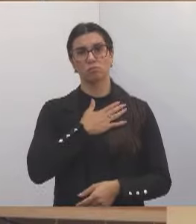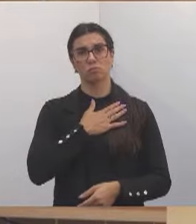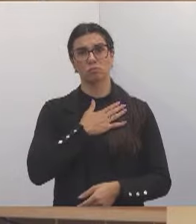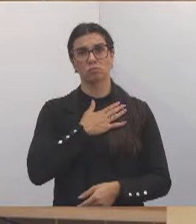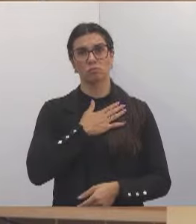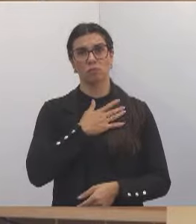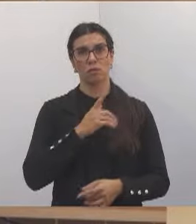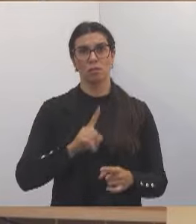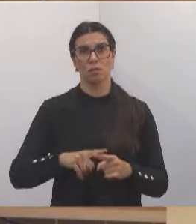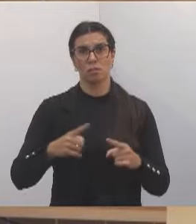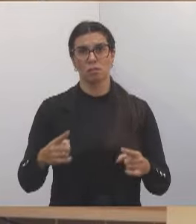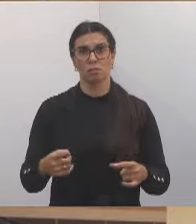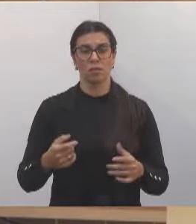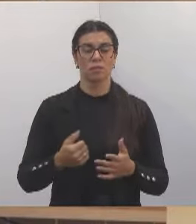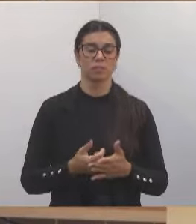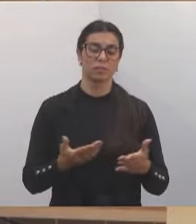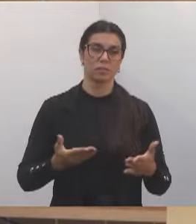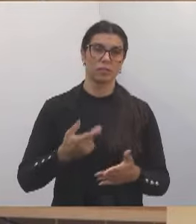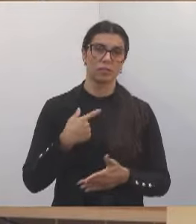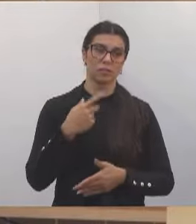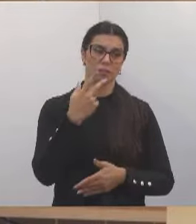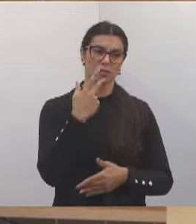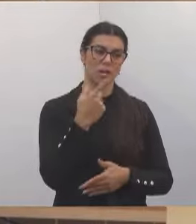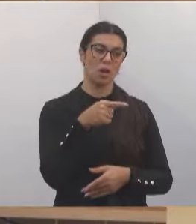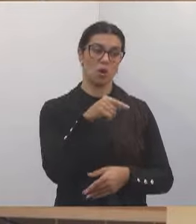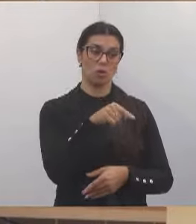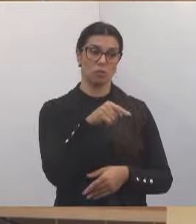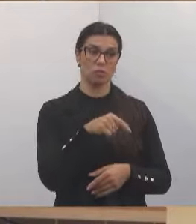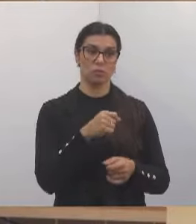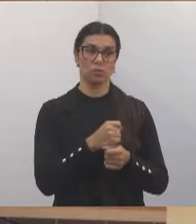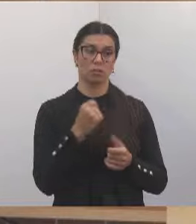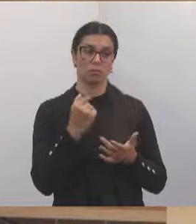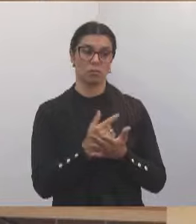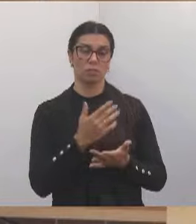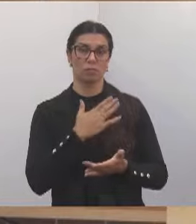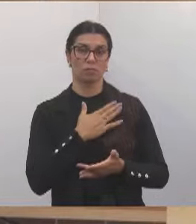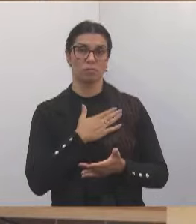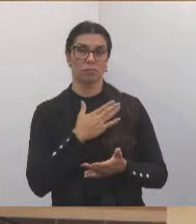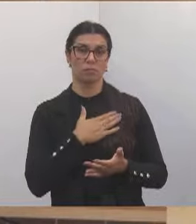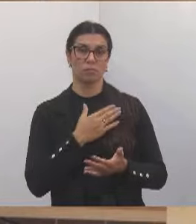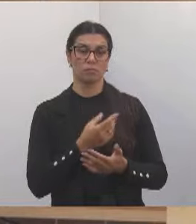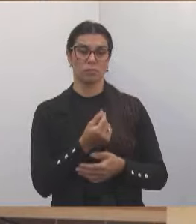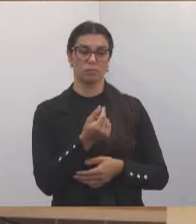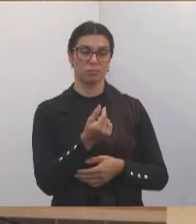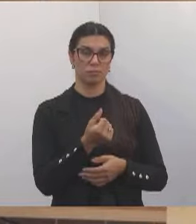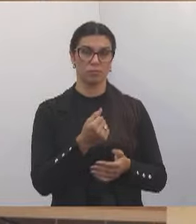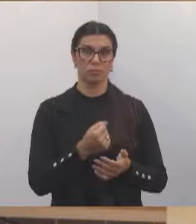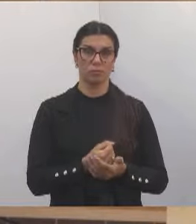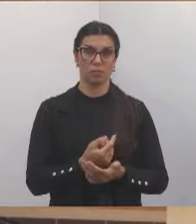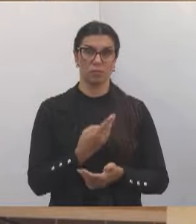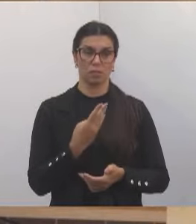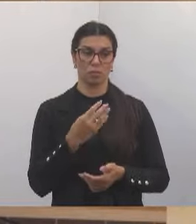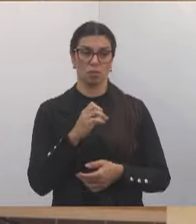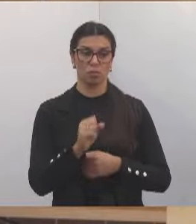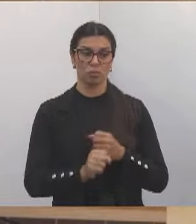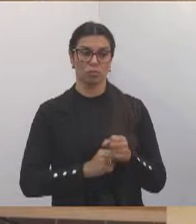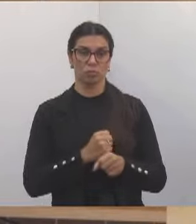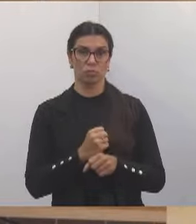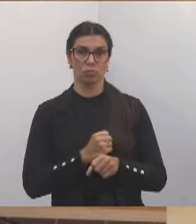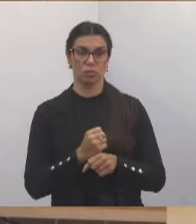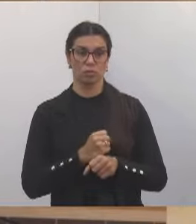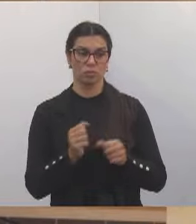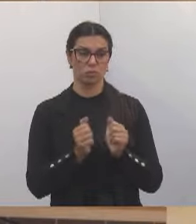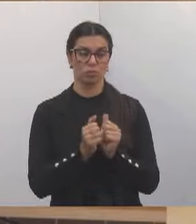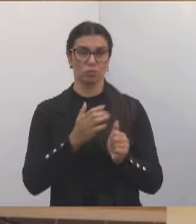Agora, eu pegar e falar assim: o negócio é o seguinte, tem que me dar tanto, e ele concordar e ficar 4 anos, pera lá, é tão errado quanto